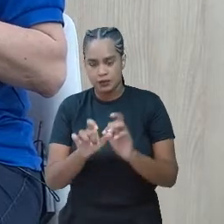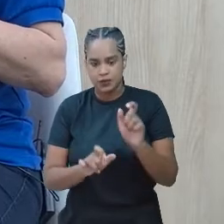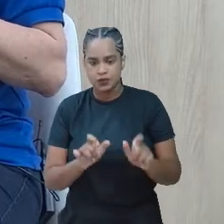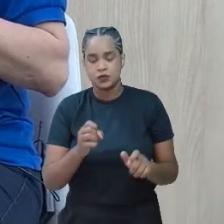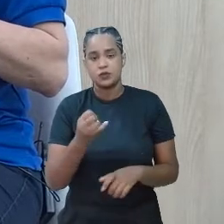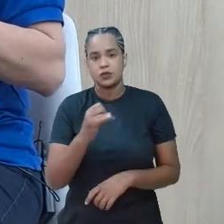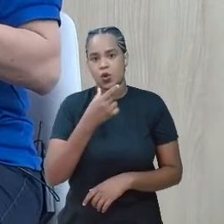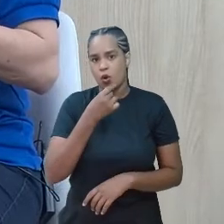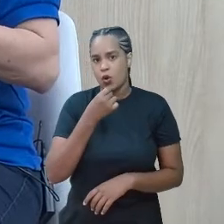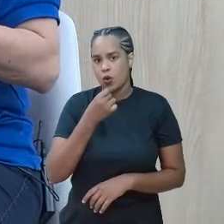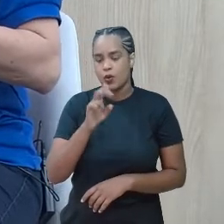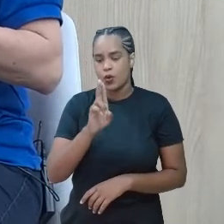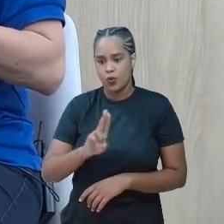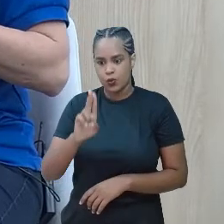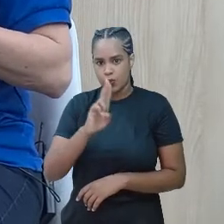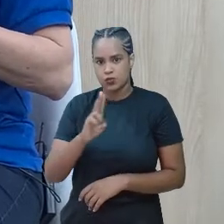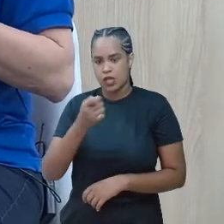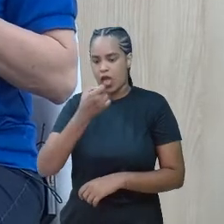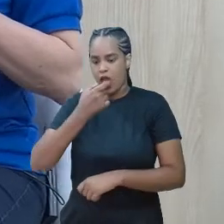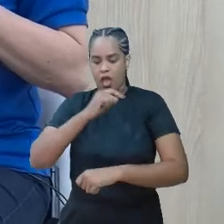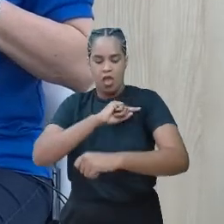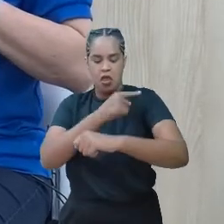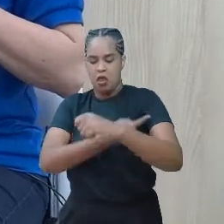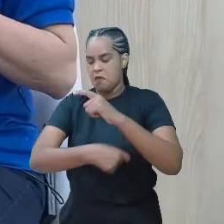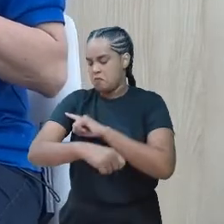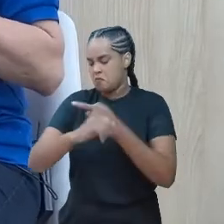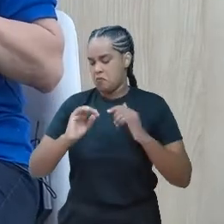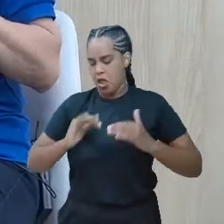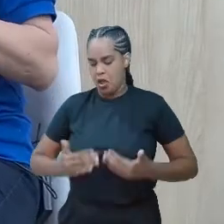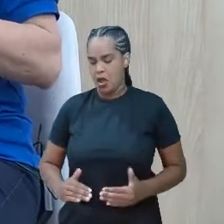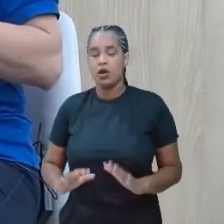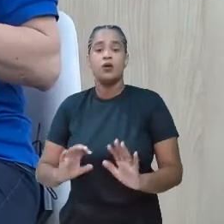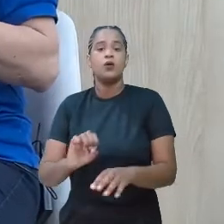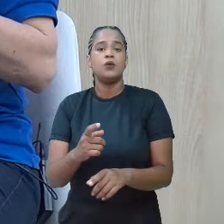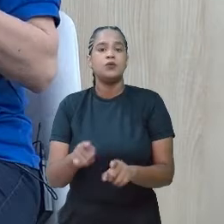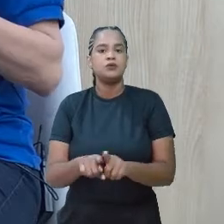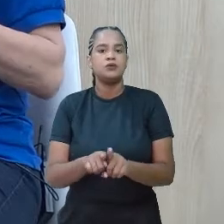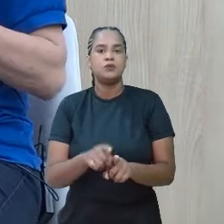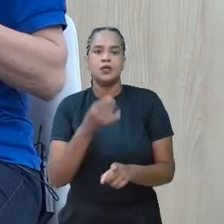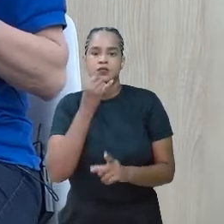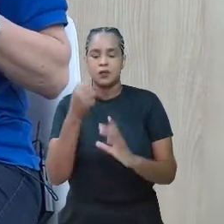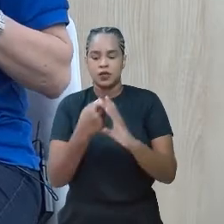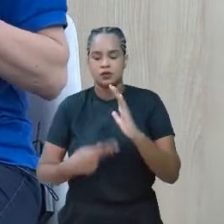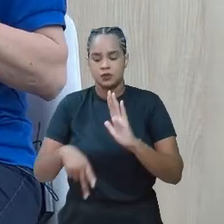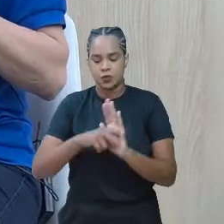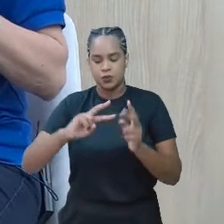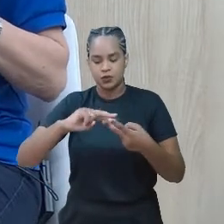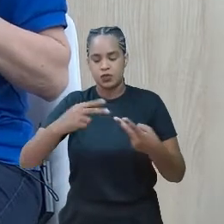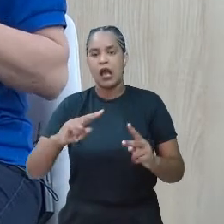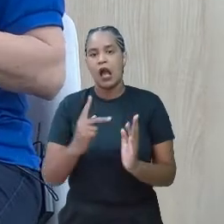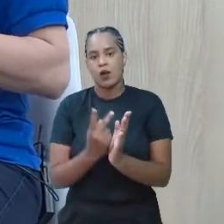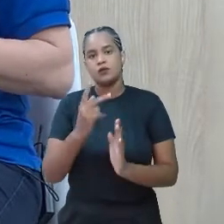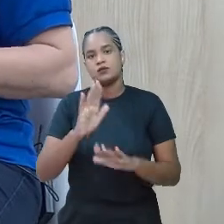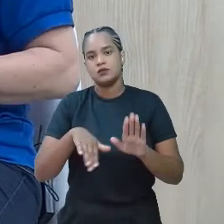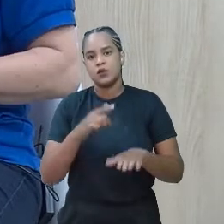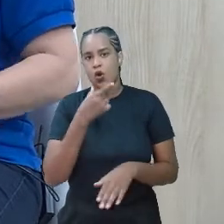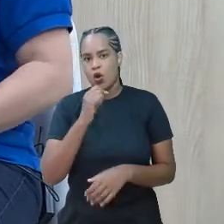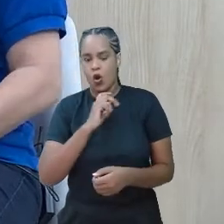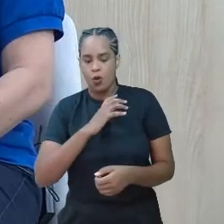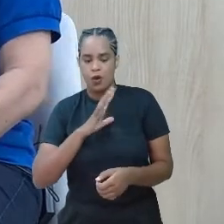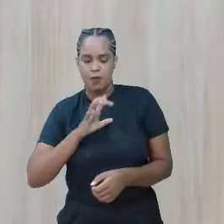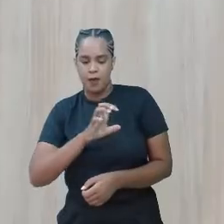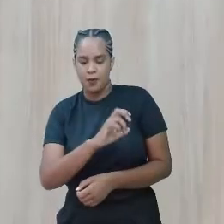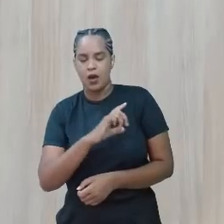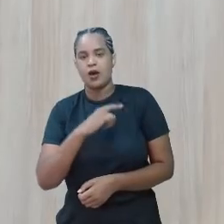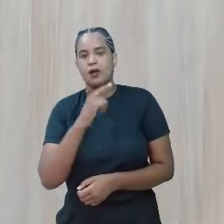usa anabolizante é predisposto e quem tem com características hereditárias, mas aí todo mundo fica ligado, a prevenção é tudo.